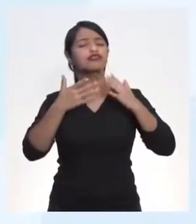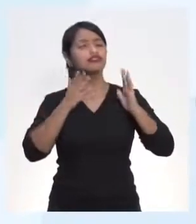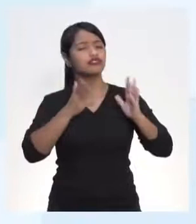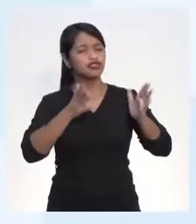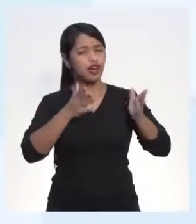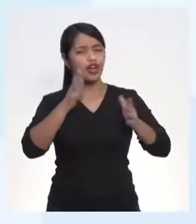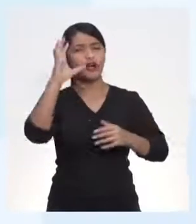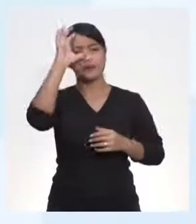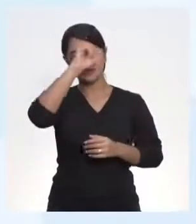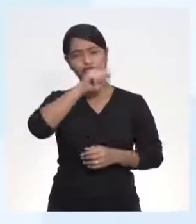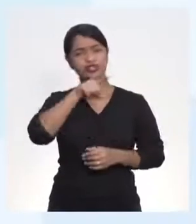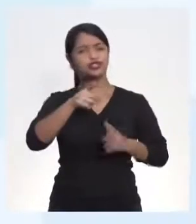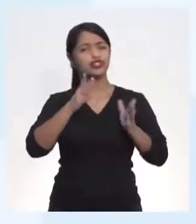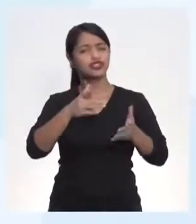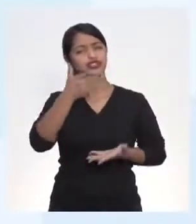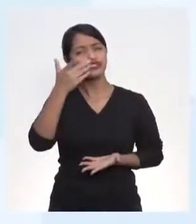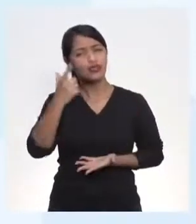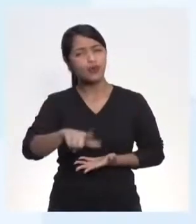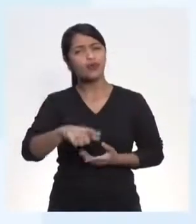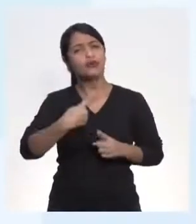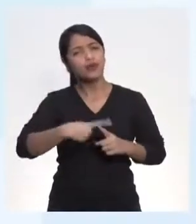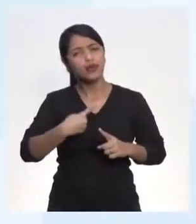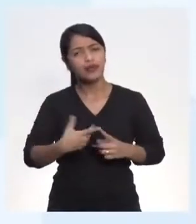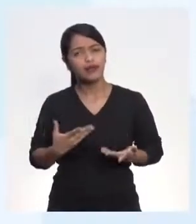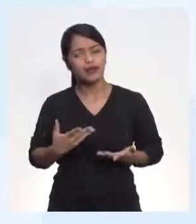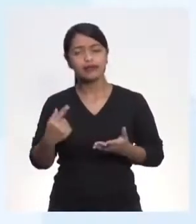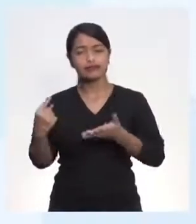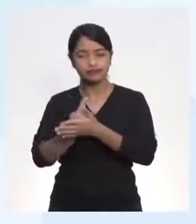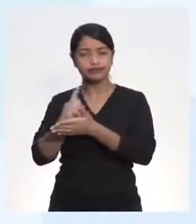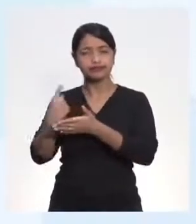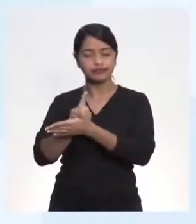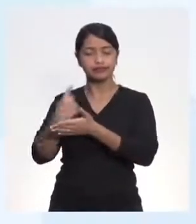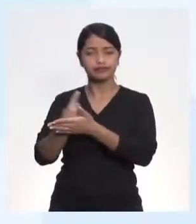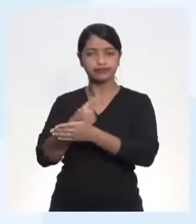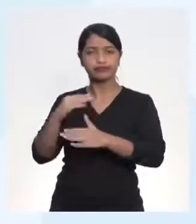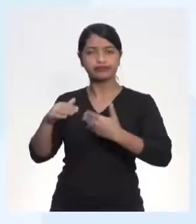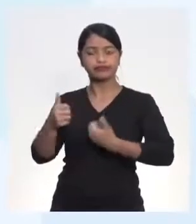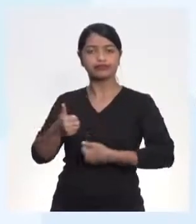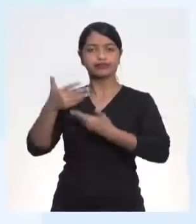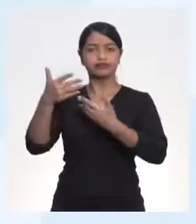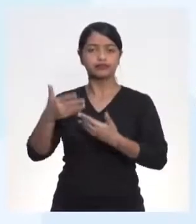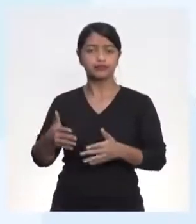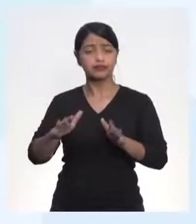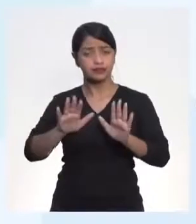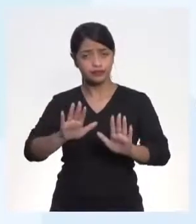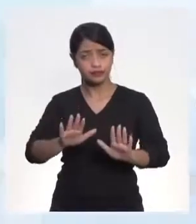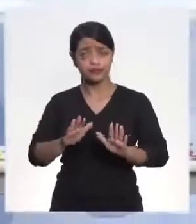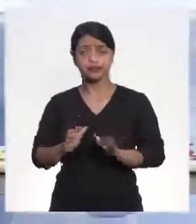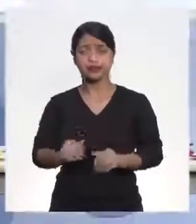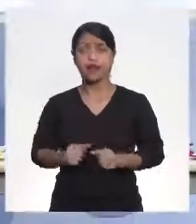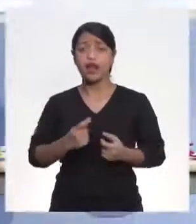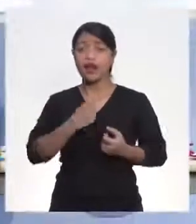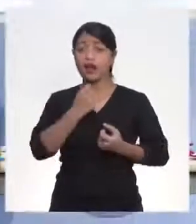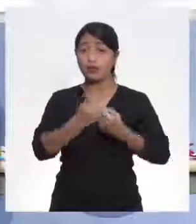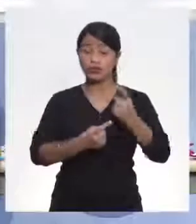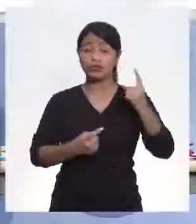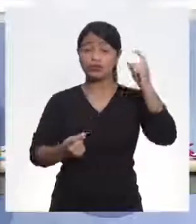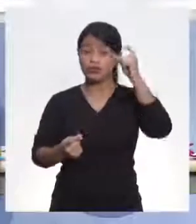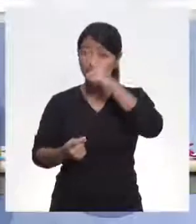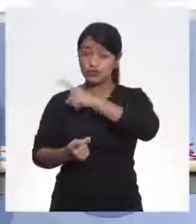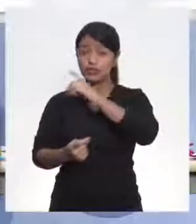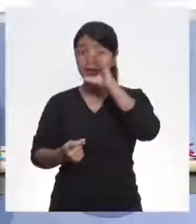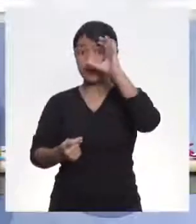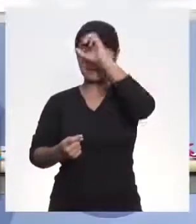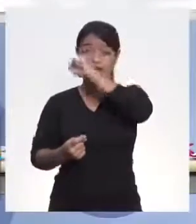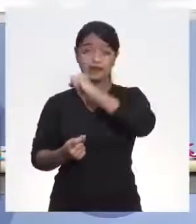vi. Por que você está fazendo de novo? Tem esses questionamentos, né? Gente, além de ter pessoas que têm dificuldade